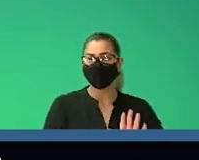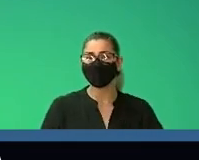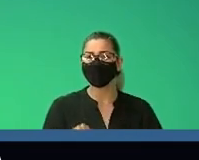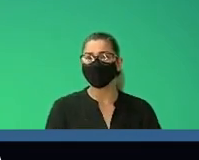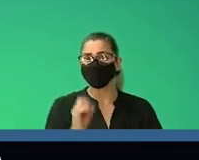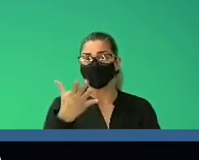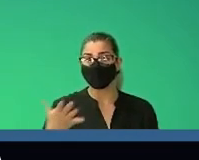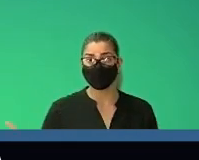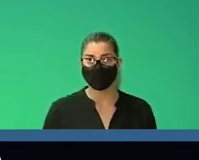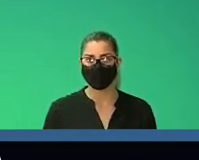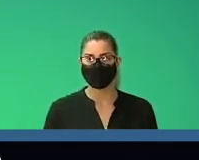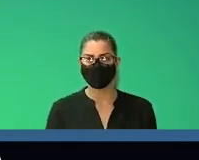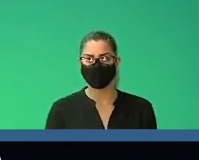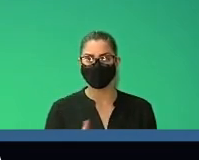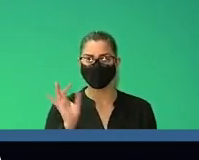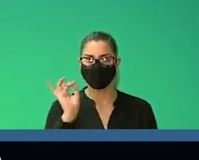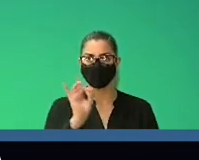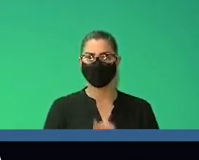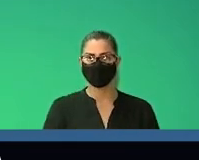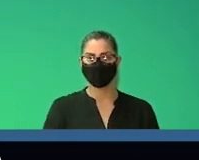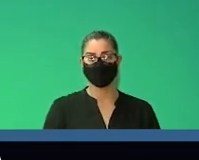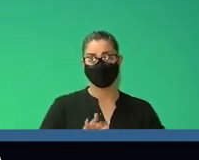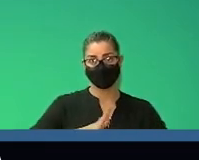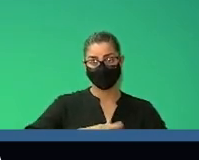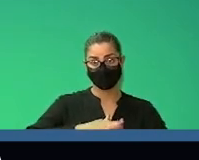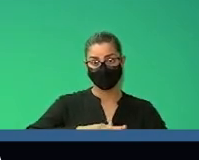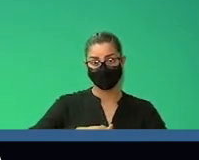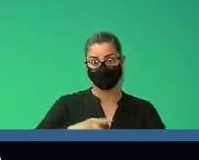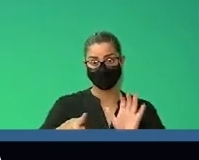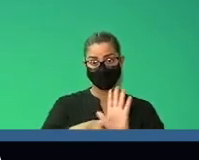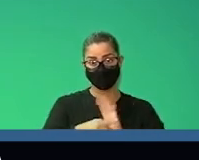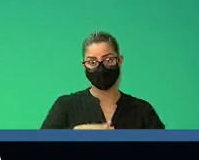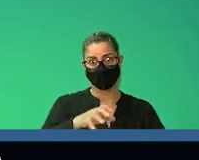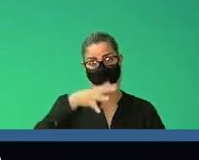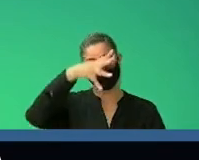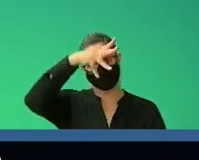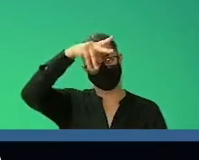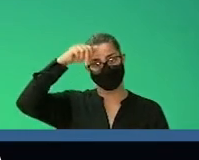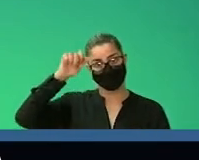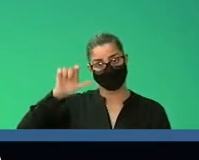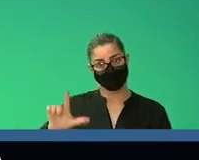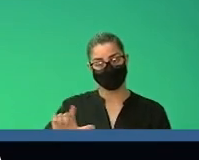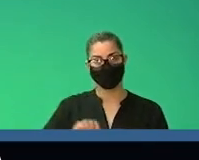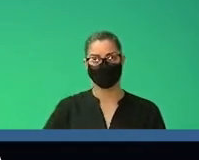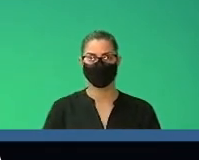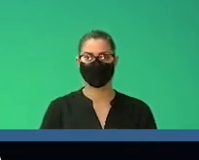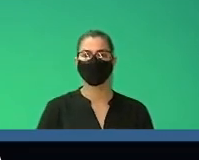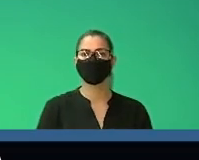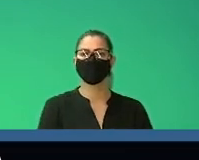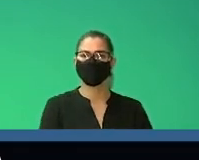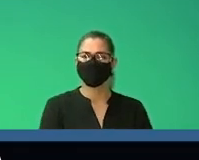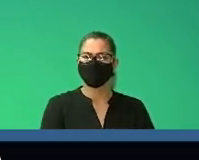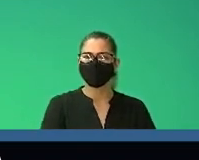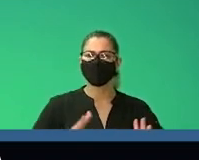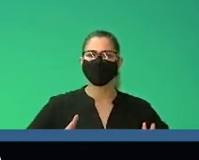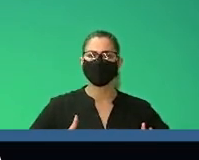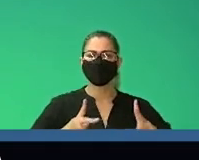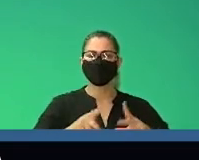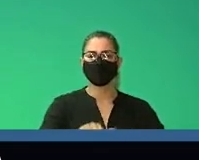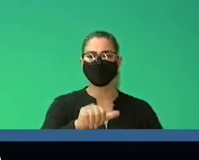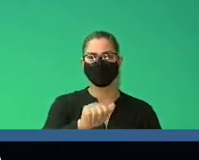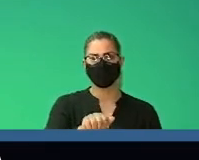caso da doença, do quadro da doença no estado, e é feito junto com os consultores ad